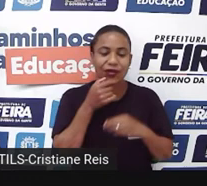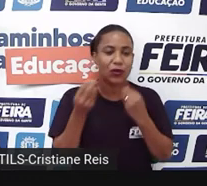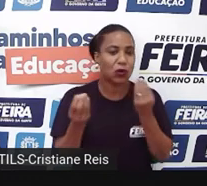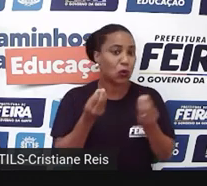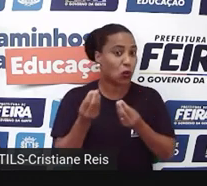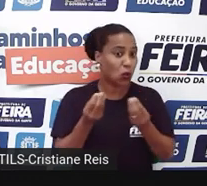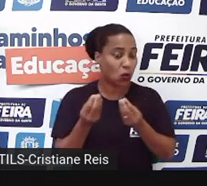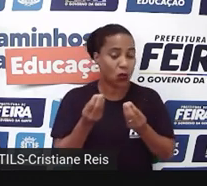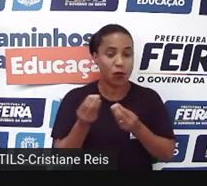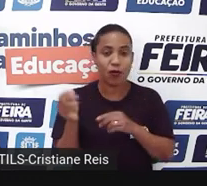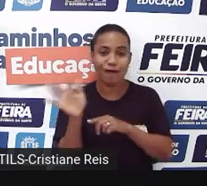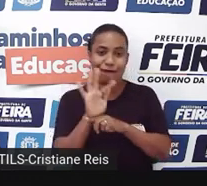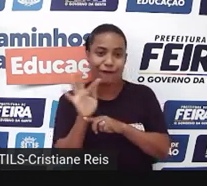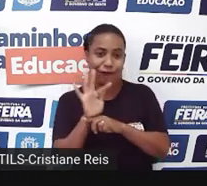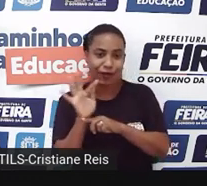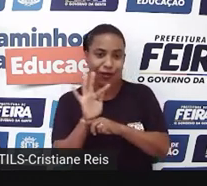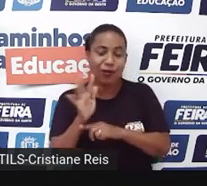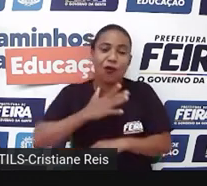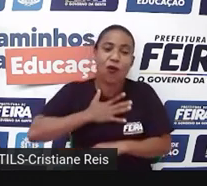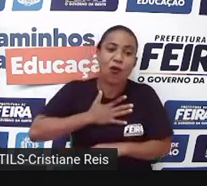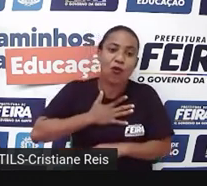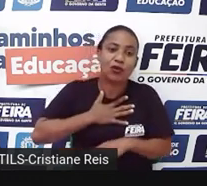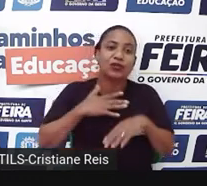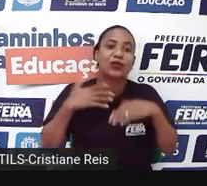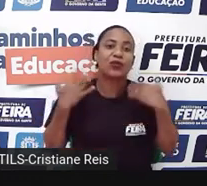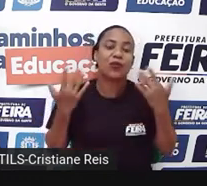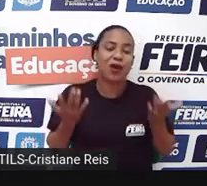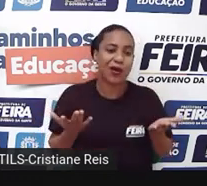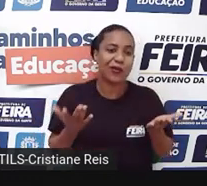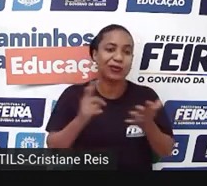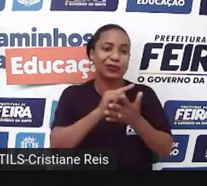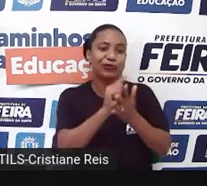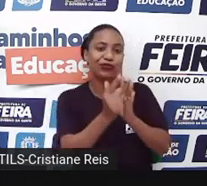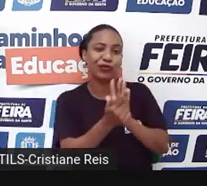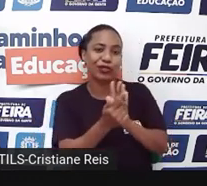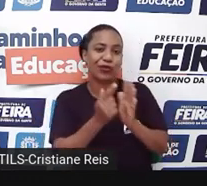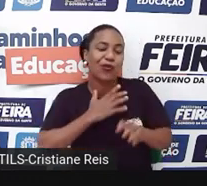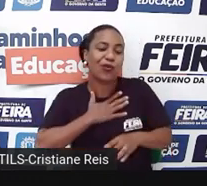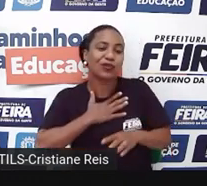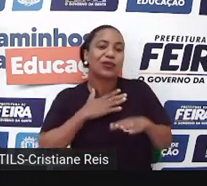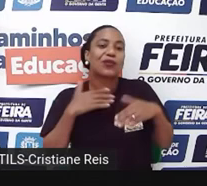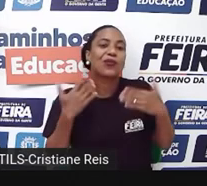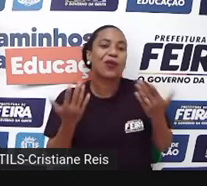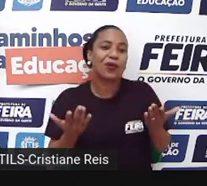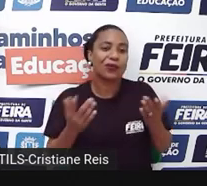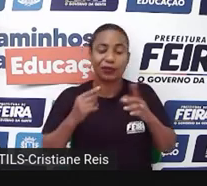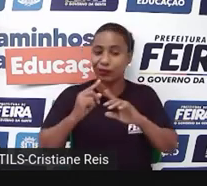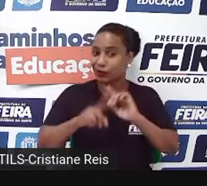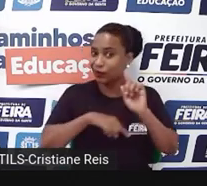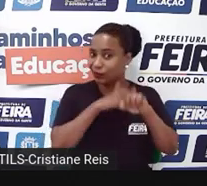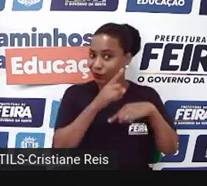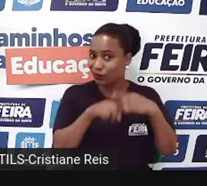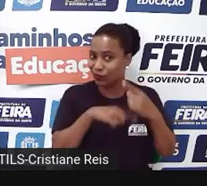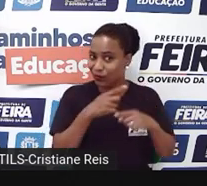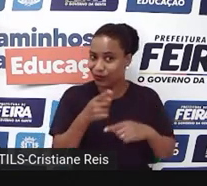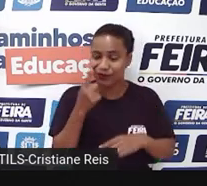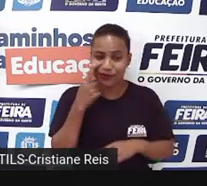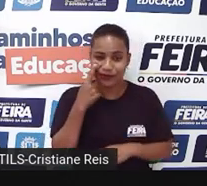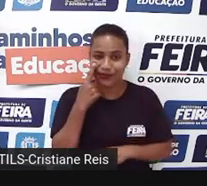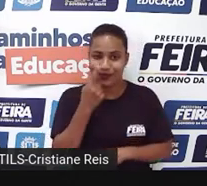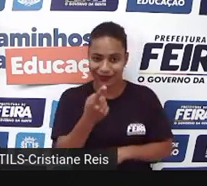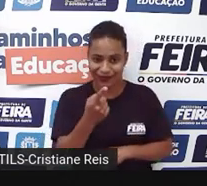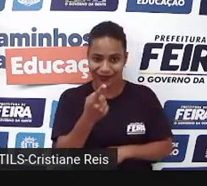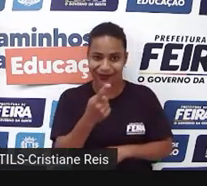tipos, né? Às vezes a gente gosta de mais de um, de gênero de filme que você gosta. E logo depois, olha aqui que